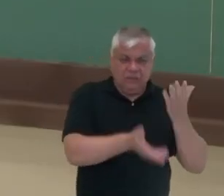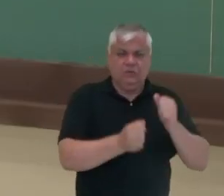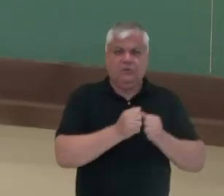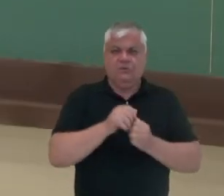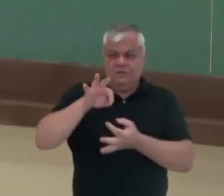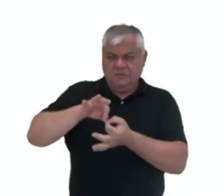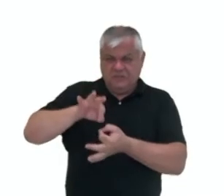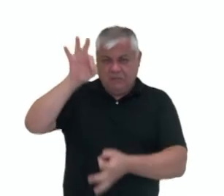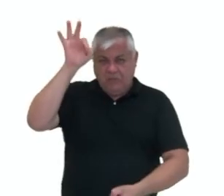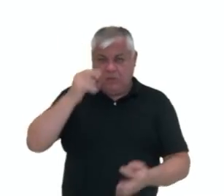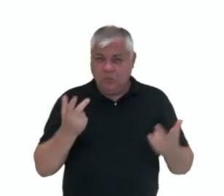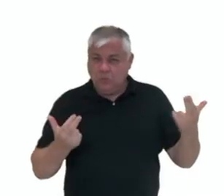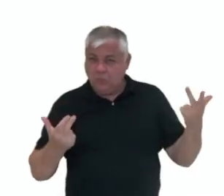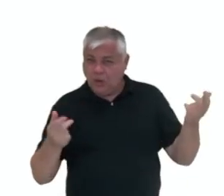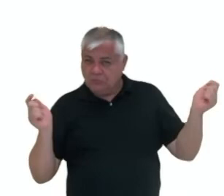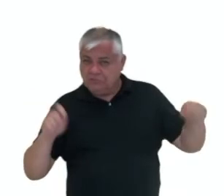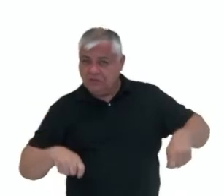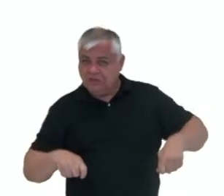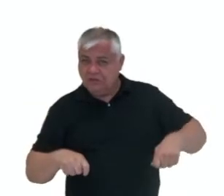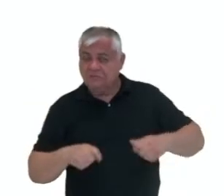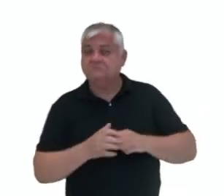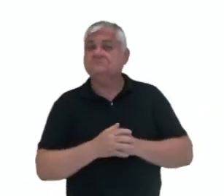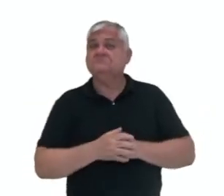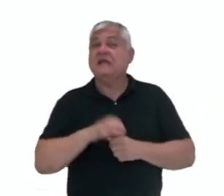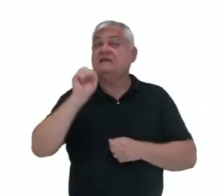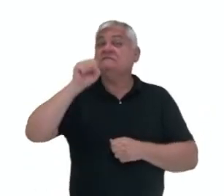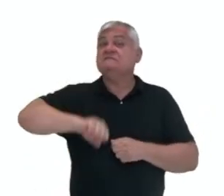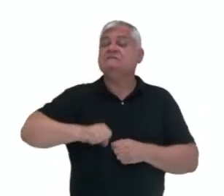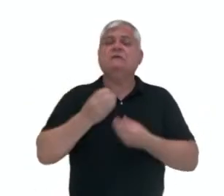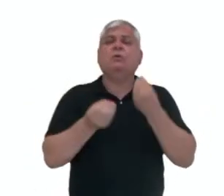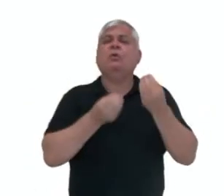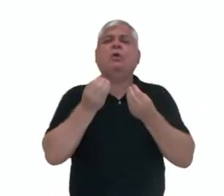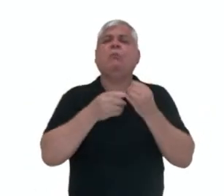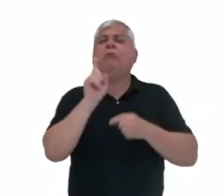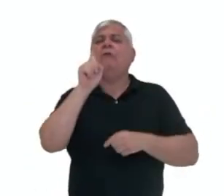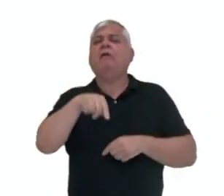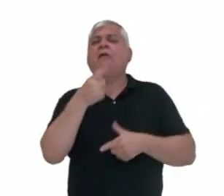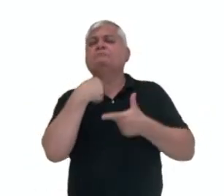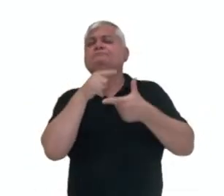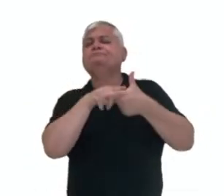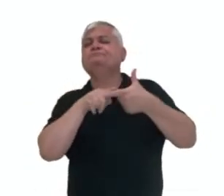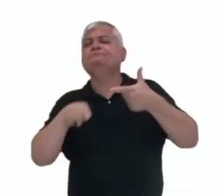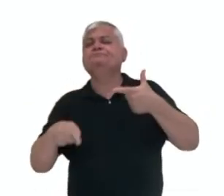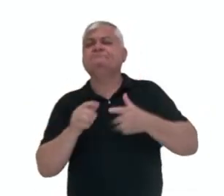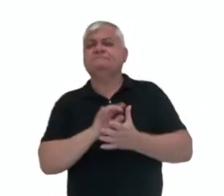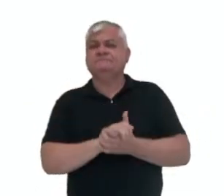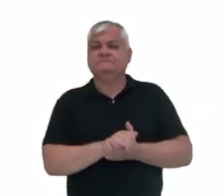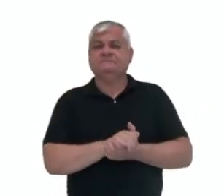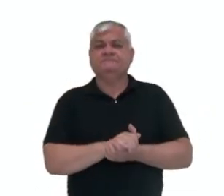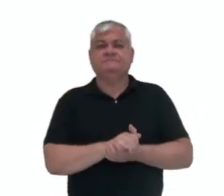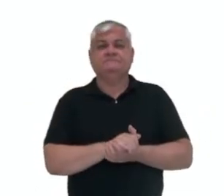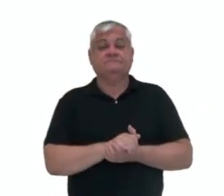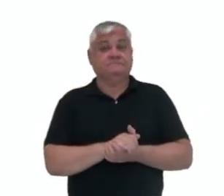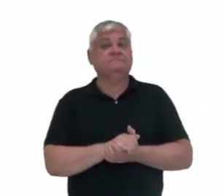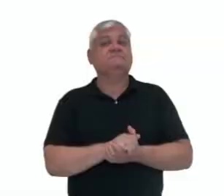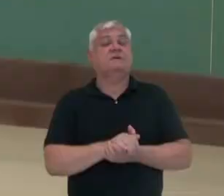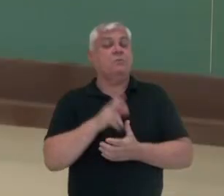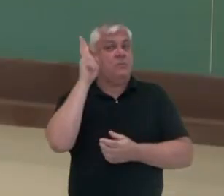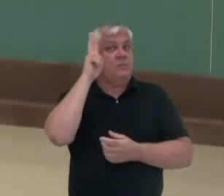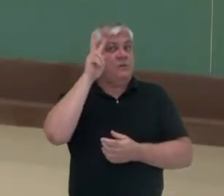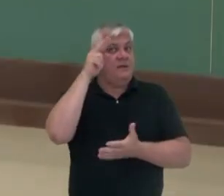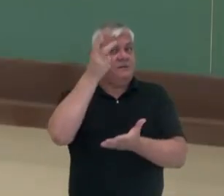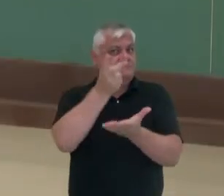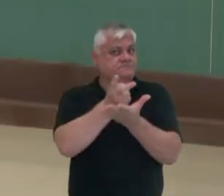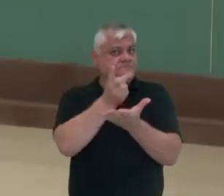de camiseta são proporcionais? Se sim, qual é a constante de proporcionalidade? Pessoal, uma coisa que a gente tem que lembrar